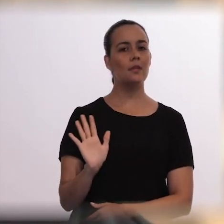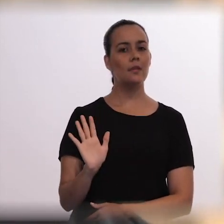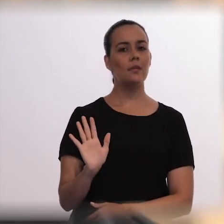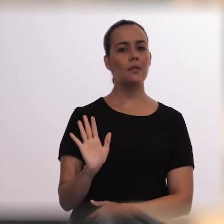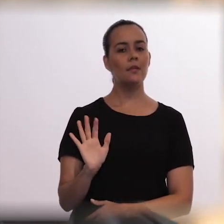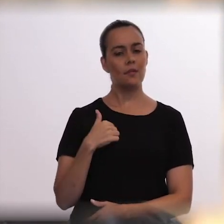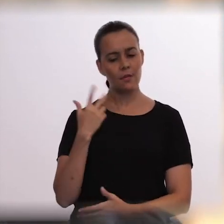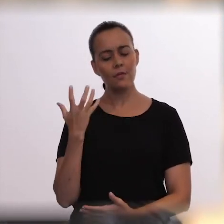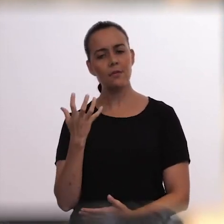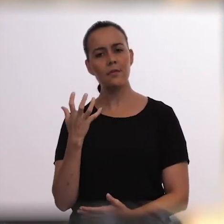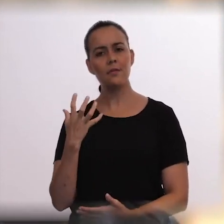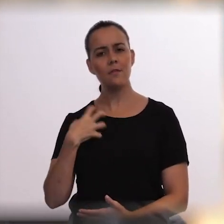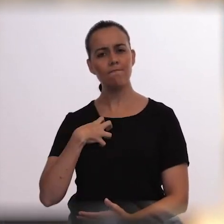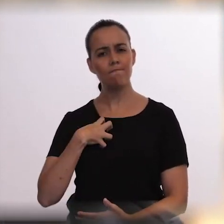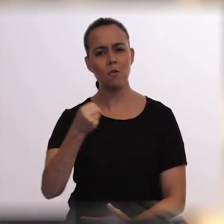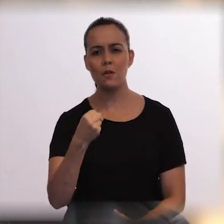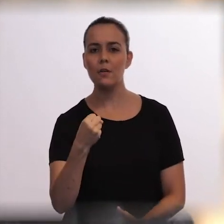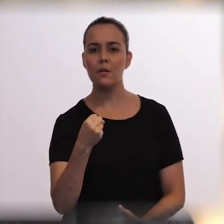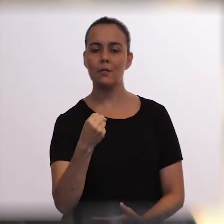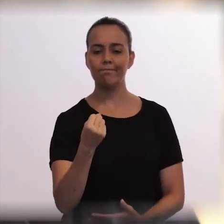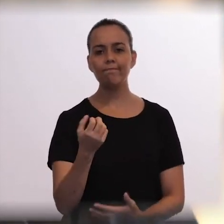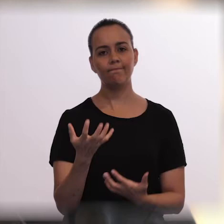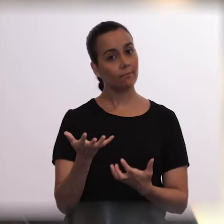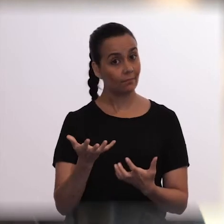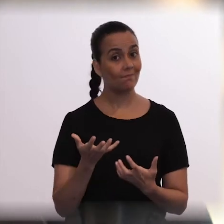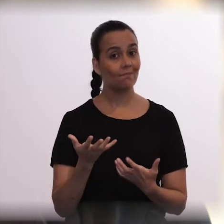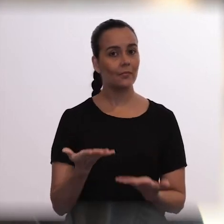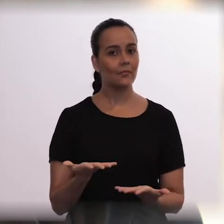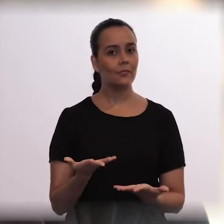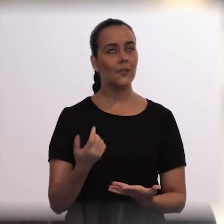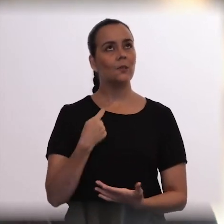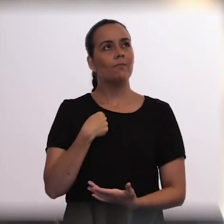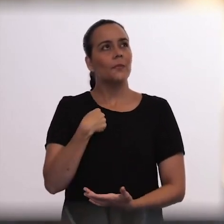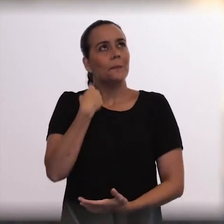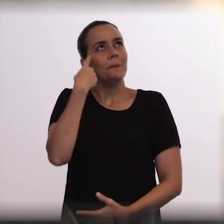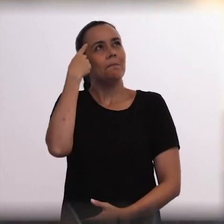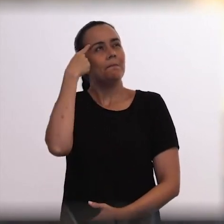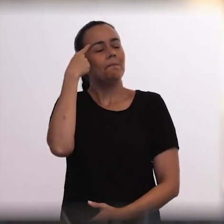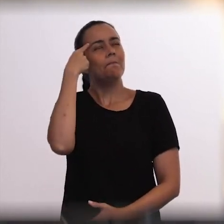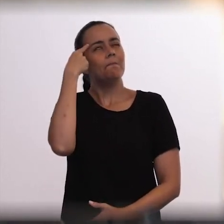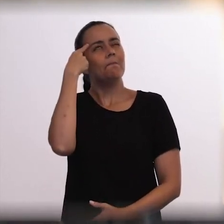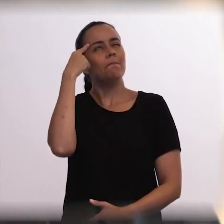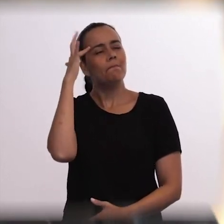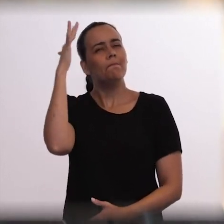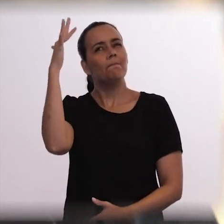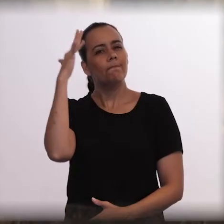parcial. Então foi algo que eu pensei por um bom